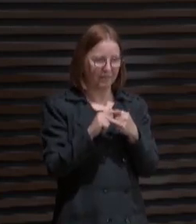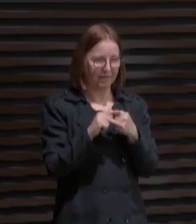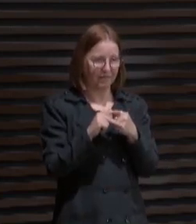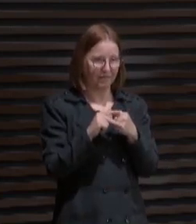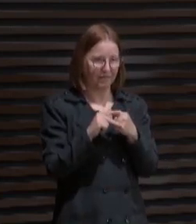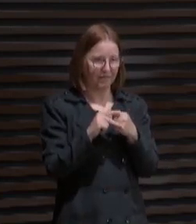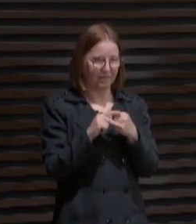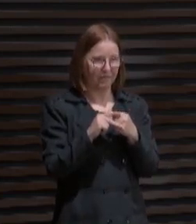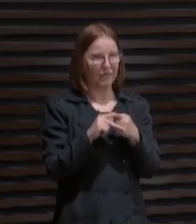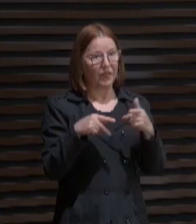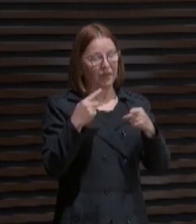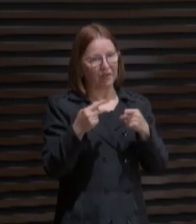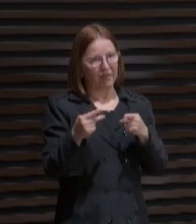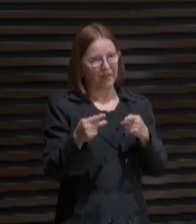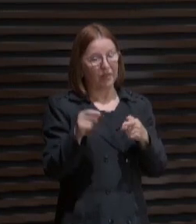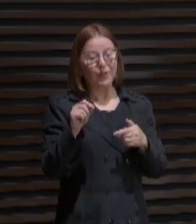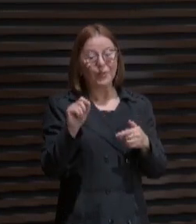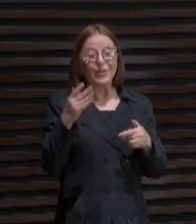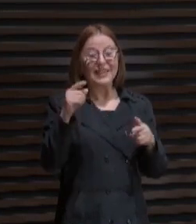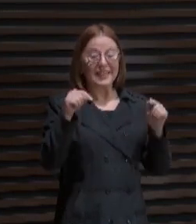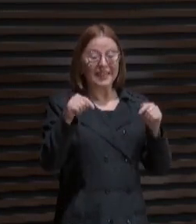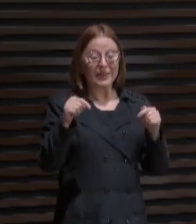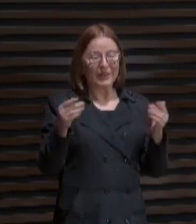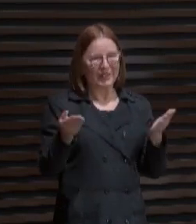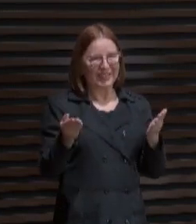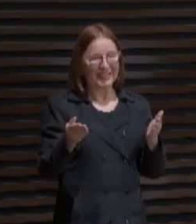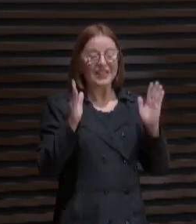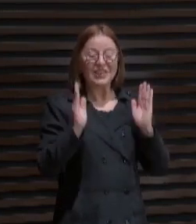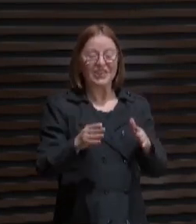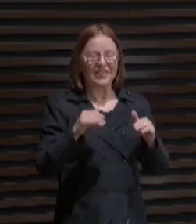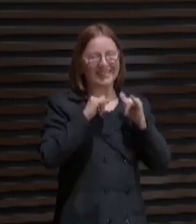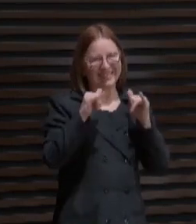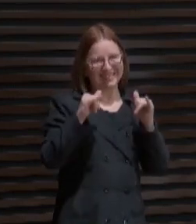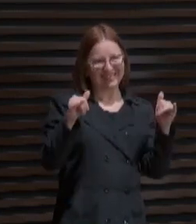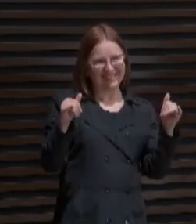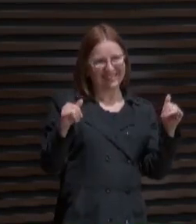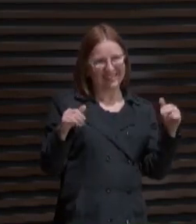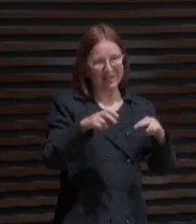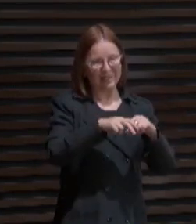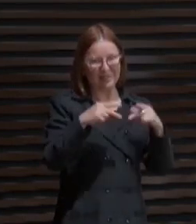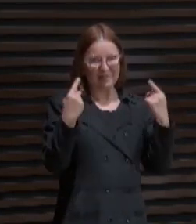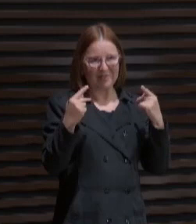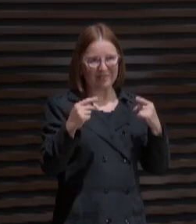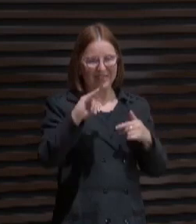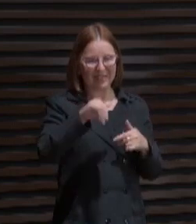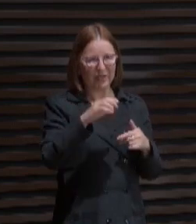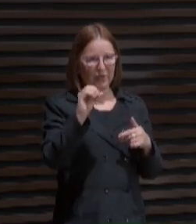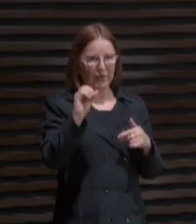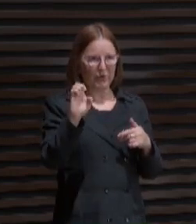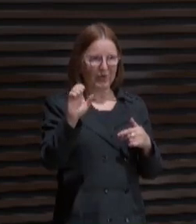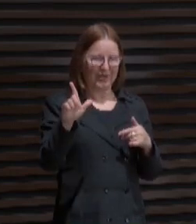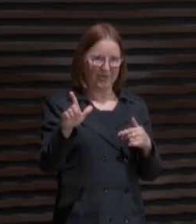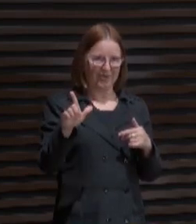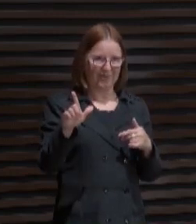enfatiza. O que acontece aqui hoje é o que foi dito pelo profeta Joel. O